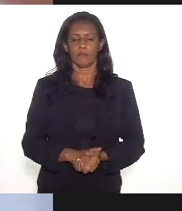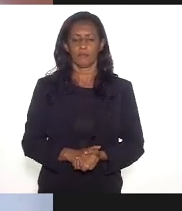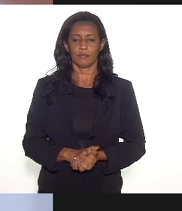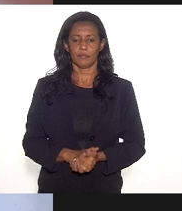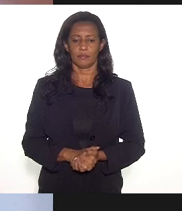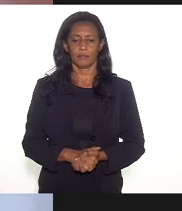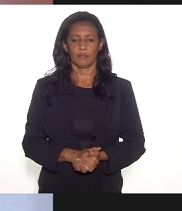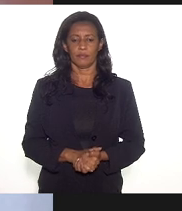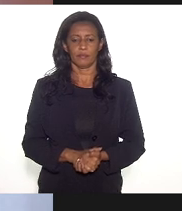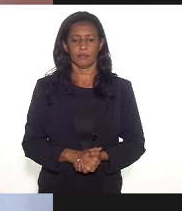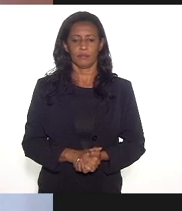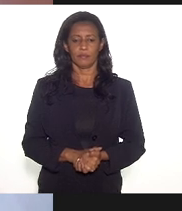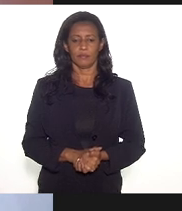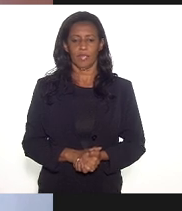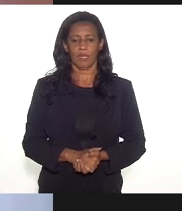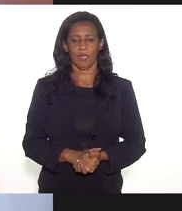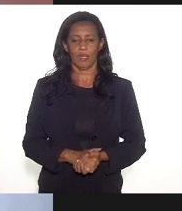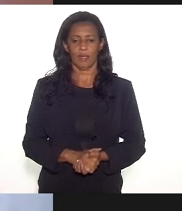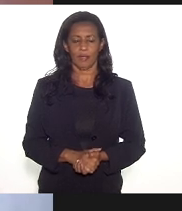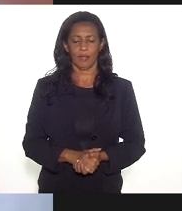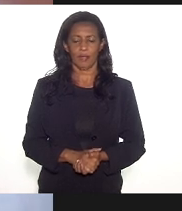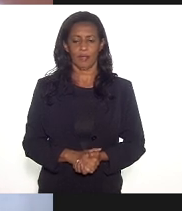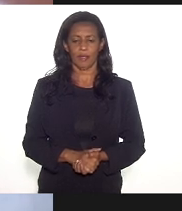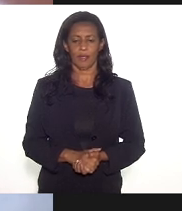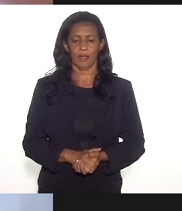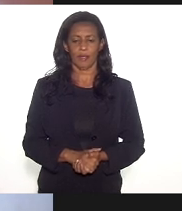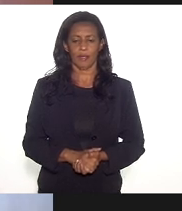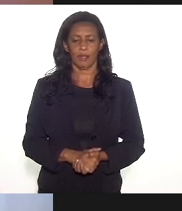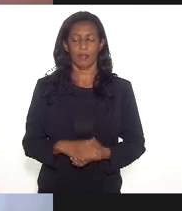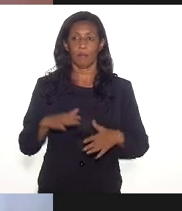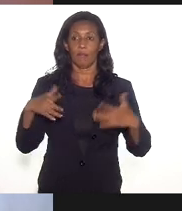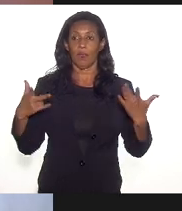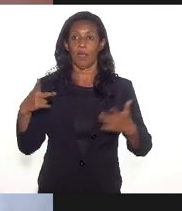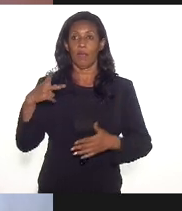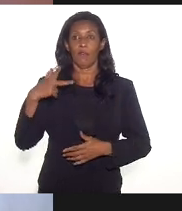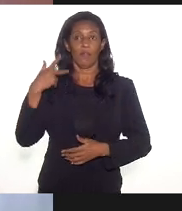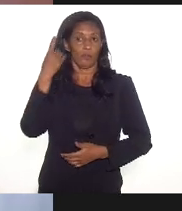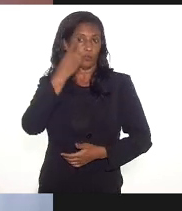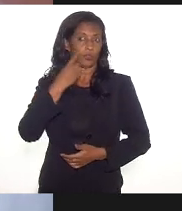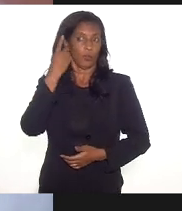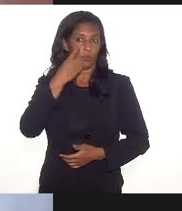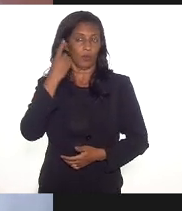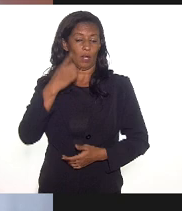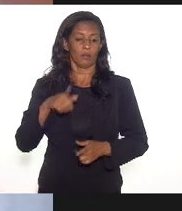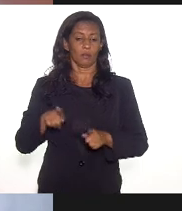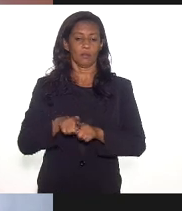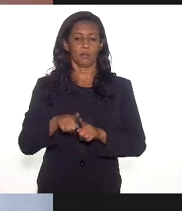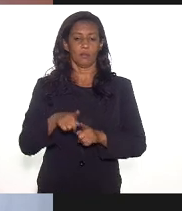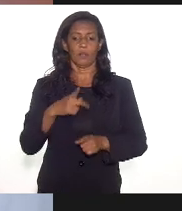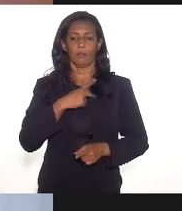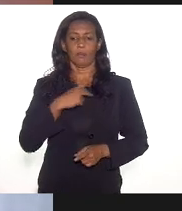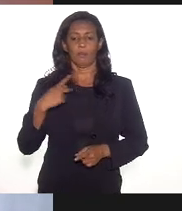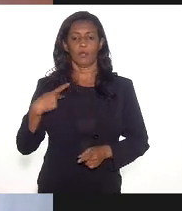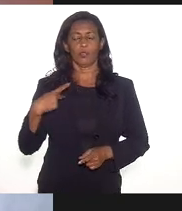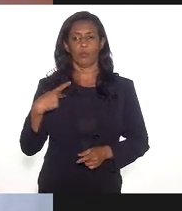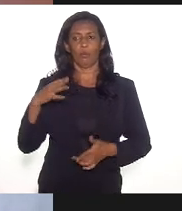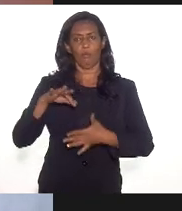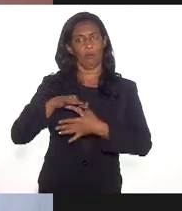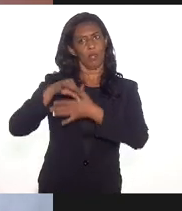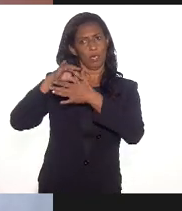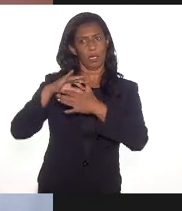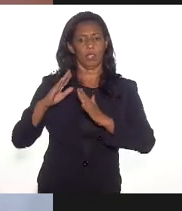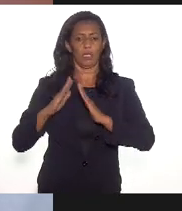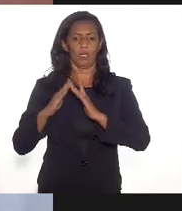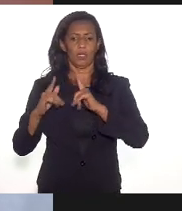para orientar os nossos colegas, deputados, deputadas, também pastores, líderes de igrejas,